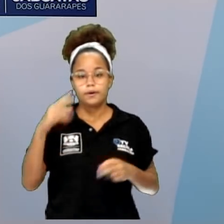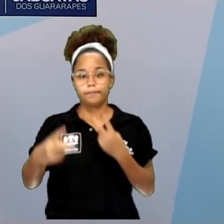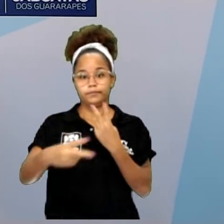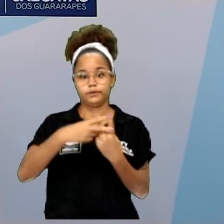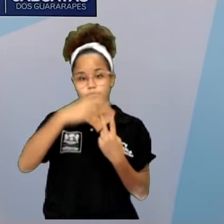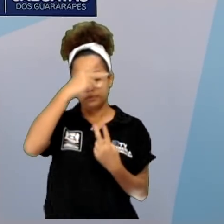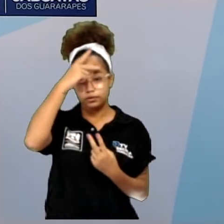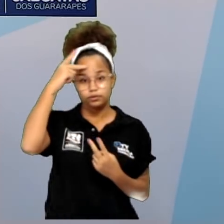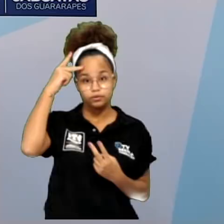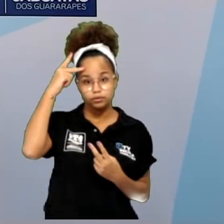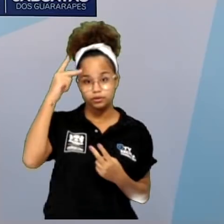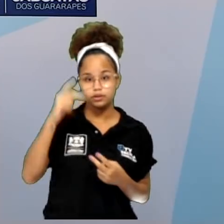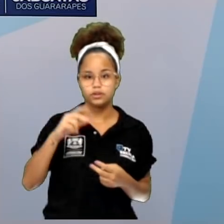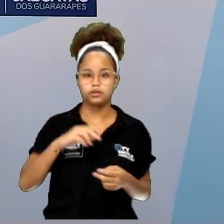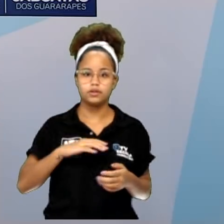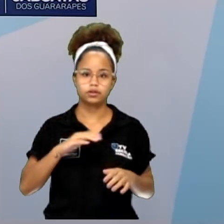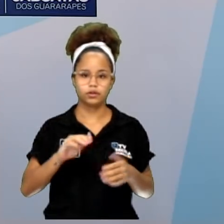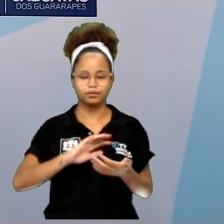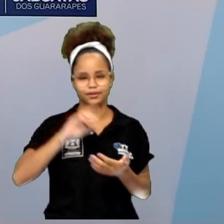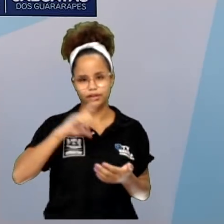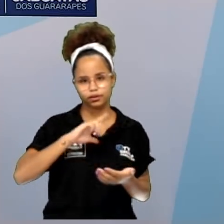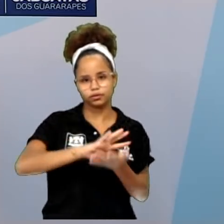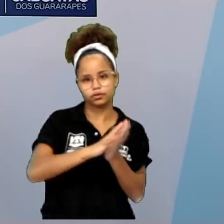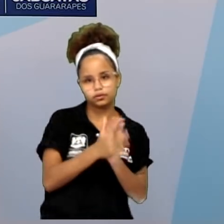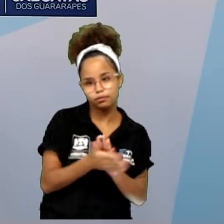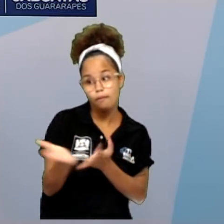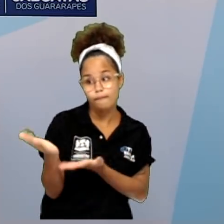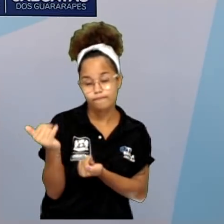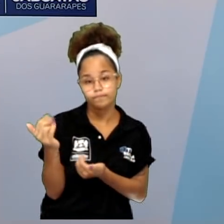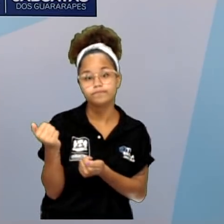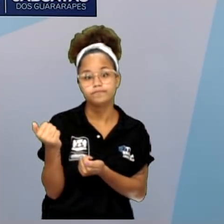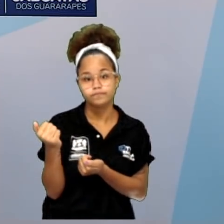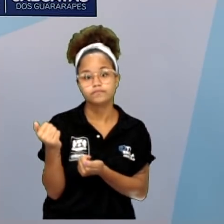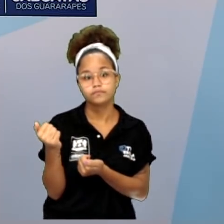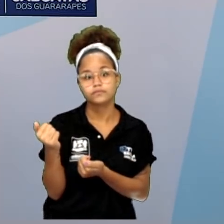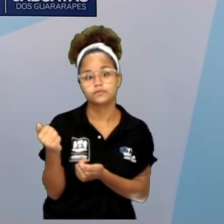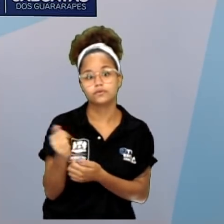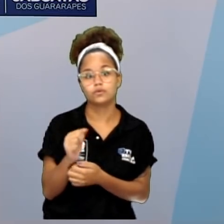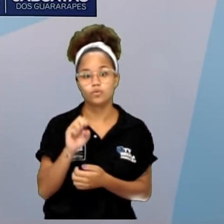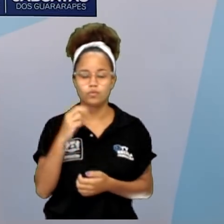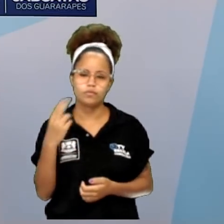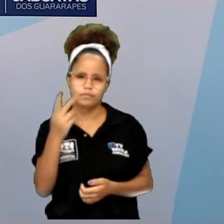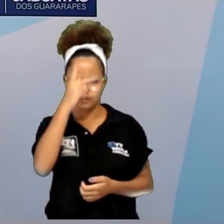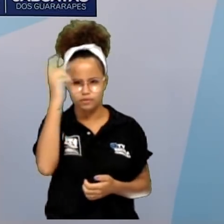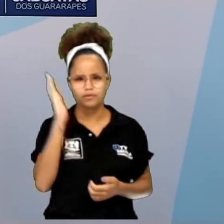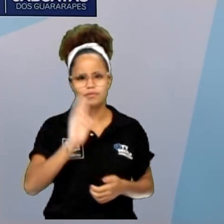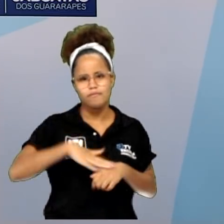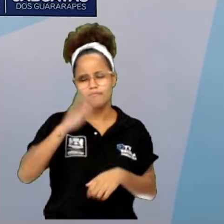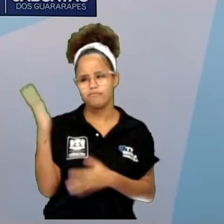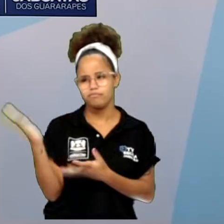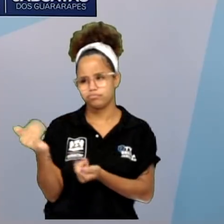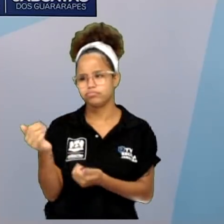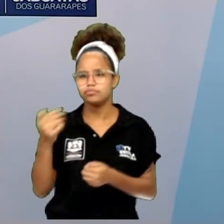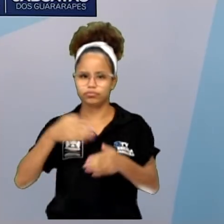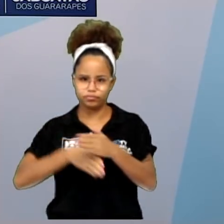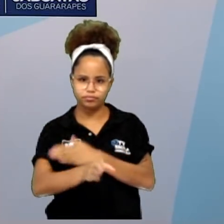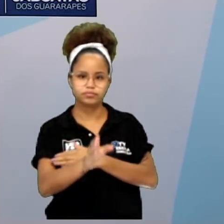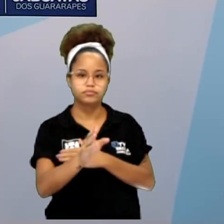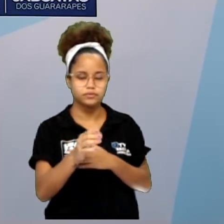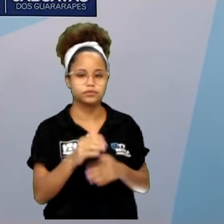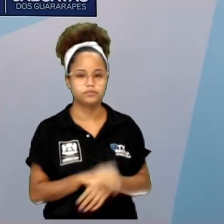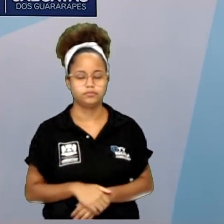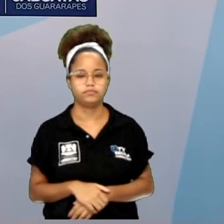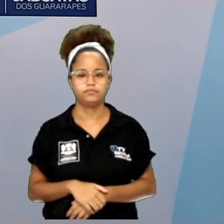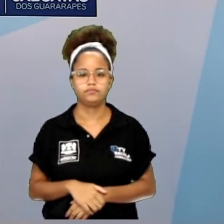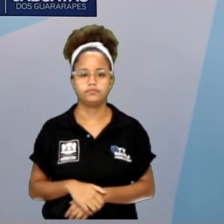pessoas que cometem delitos mais novas, os mais jovens, e evitar que os mais jovens se saiam ilesos, né, quando cometem algum tipo de crime.